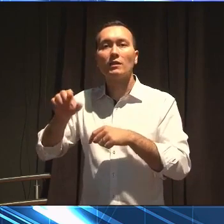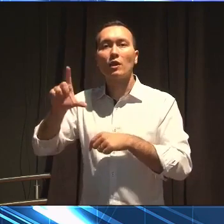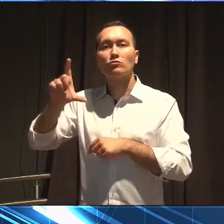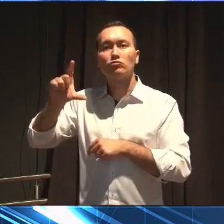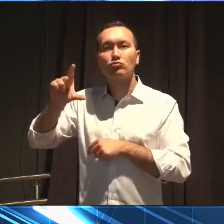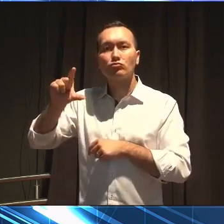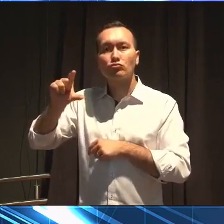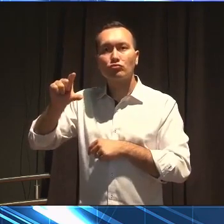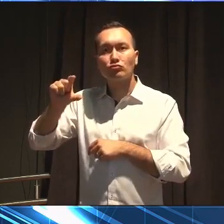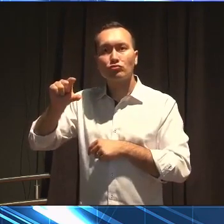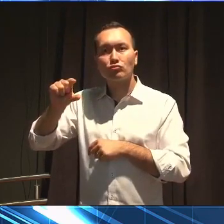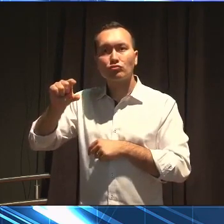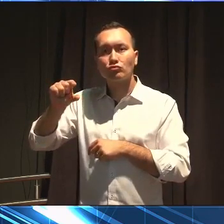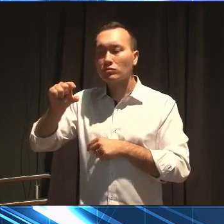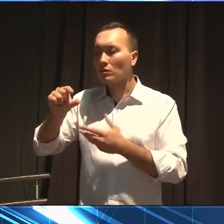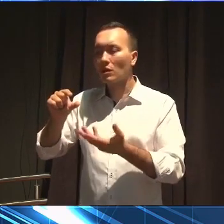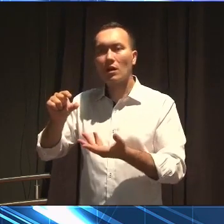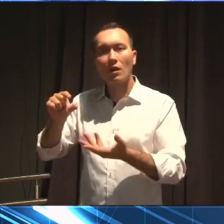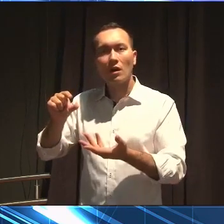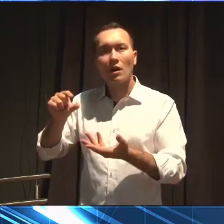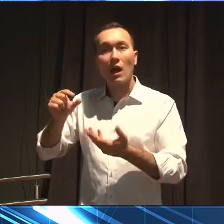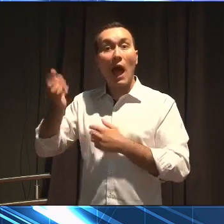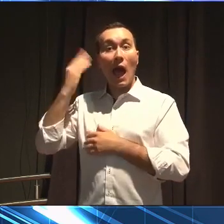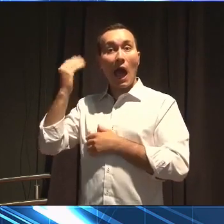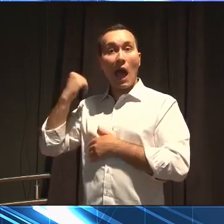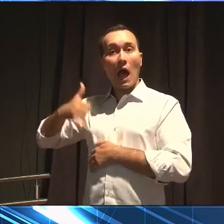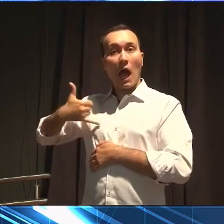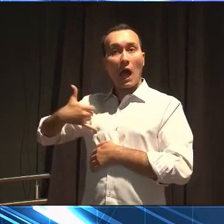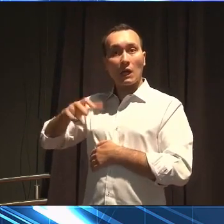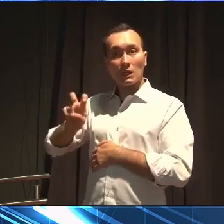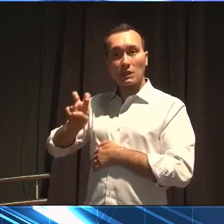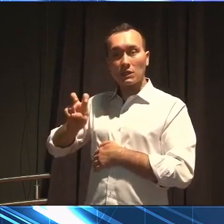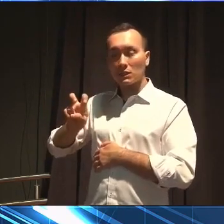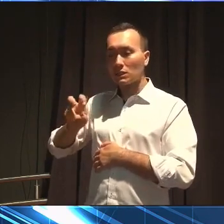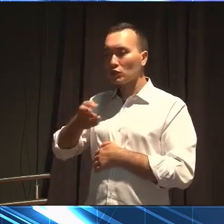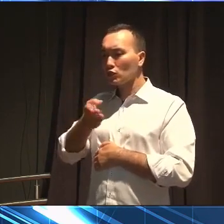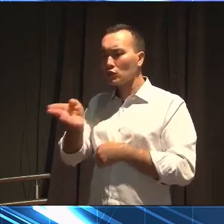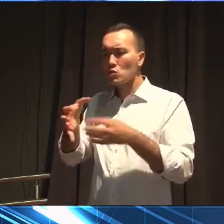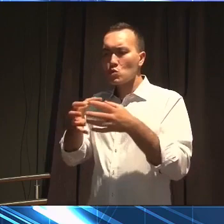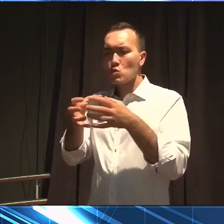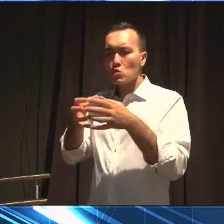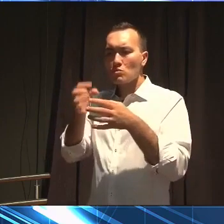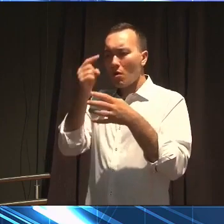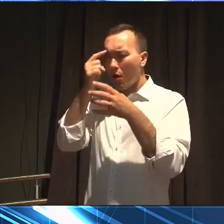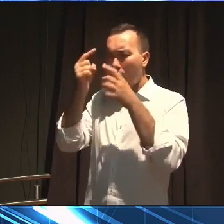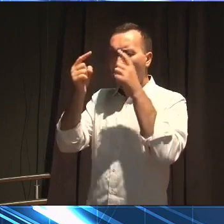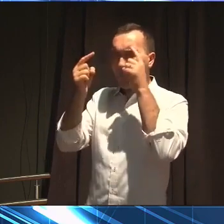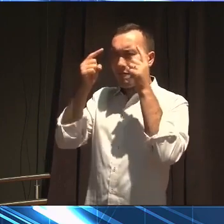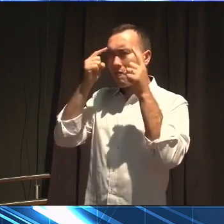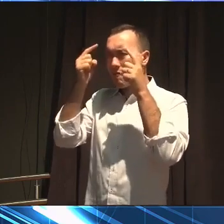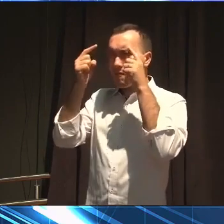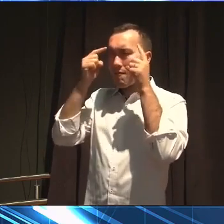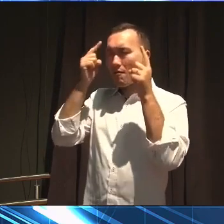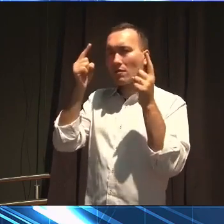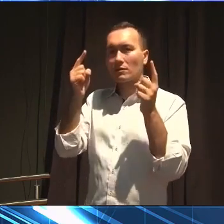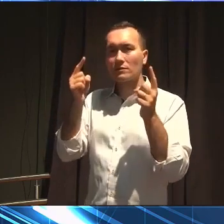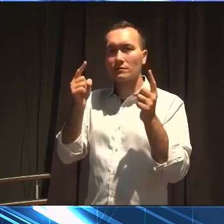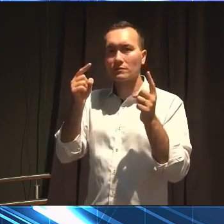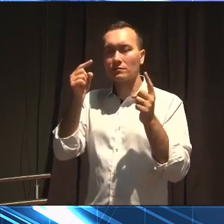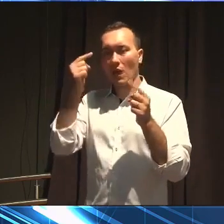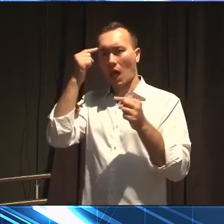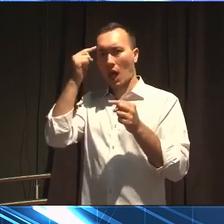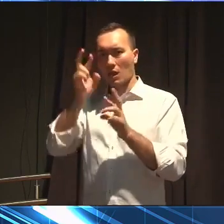de 5 anos de idade onde o grupo que é considerado criativo, com essa capacidade de pensamento